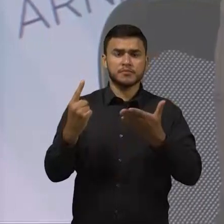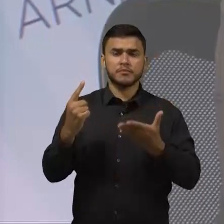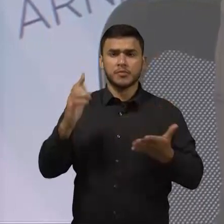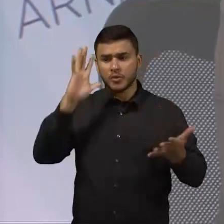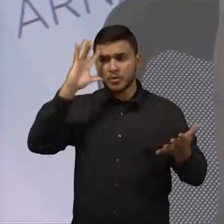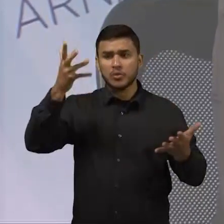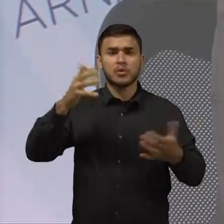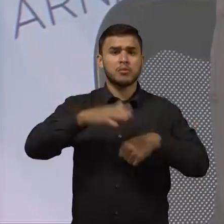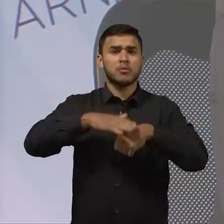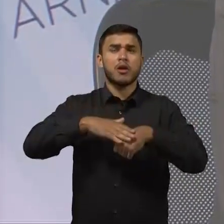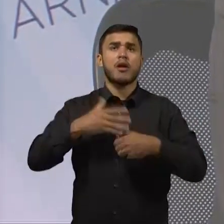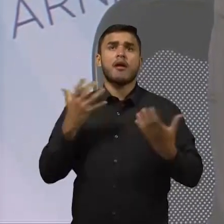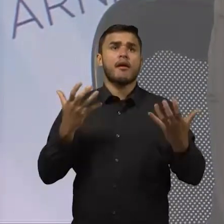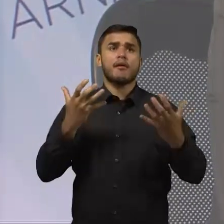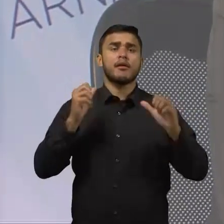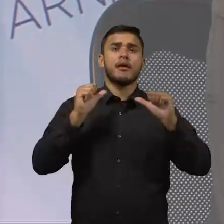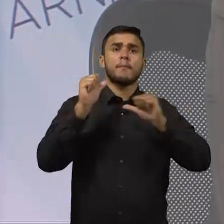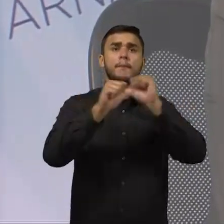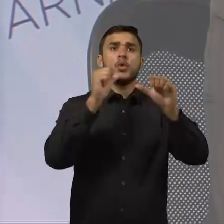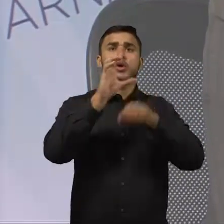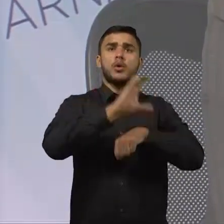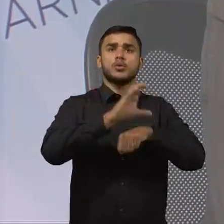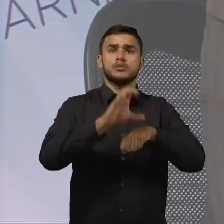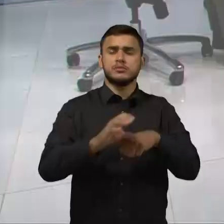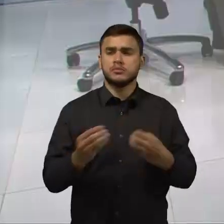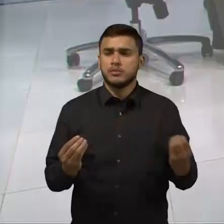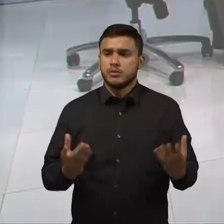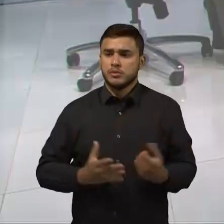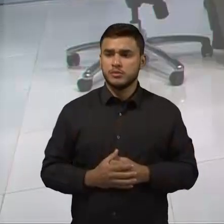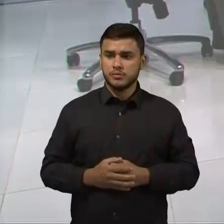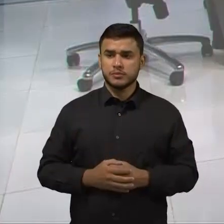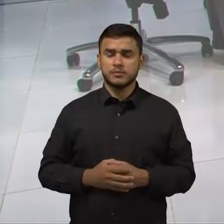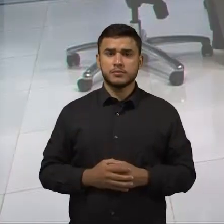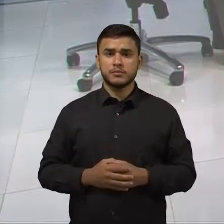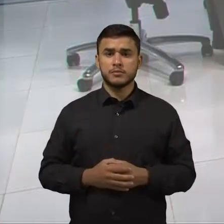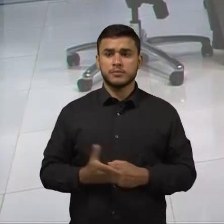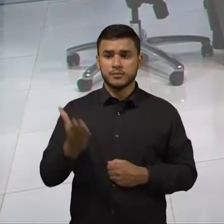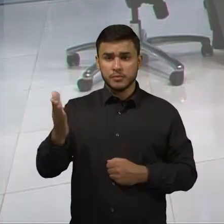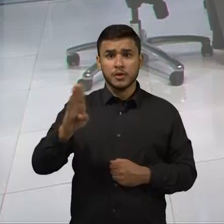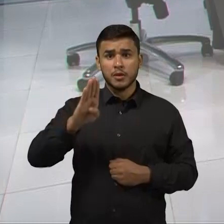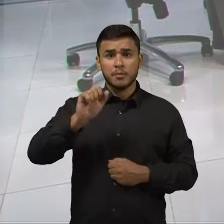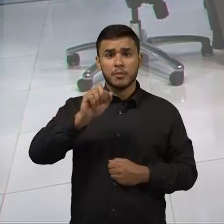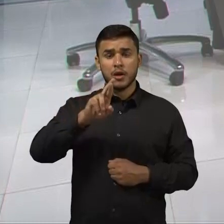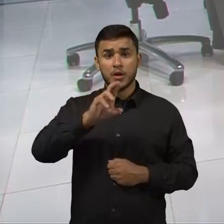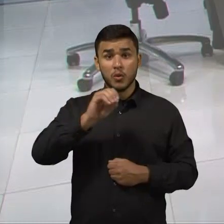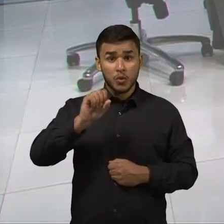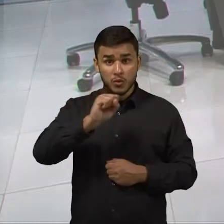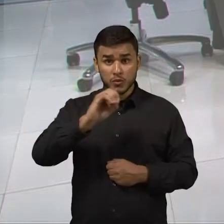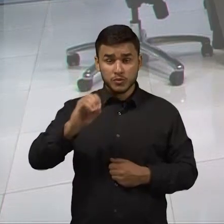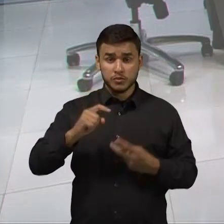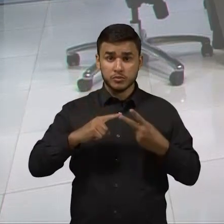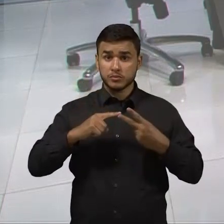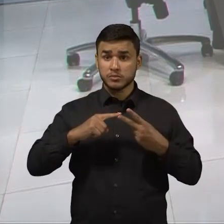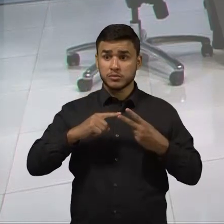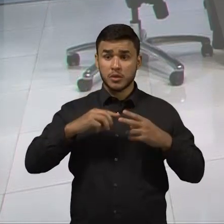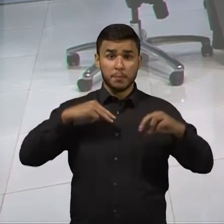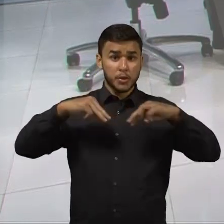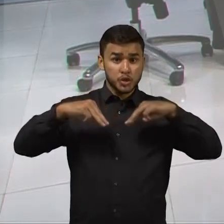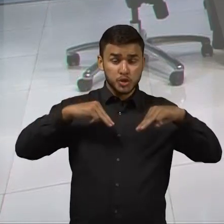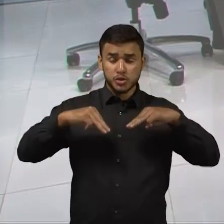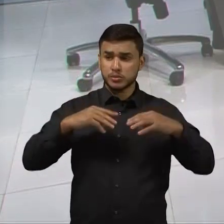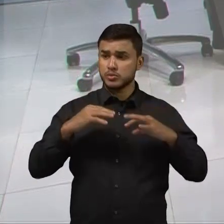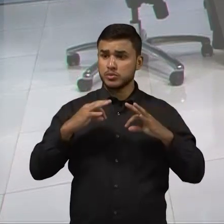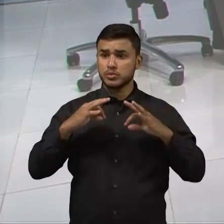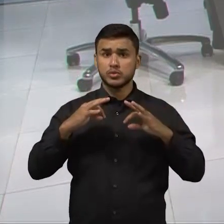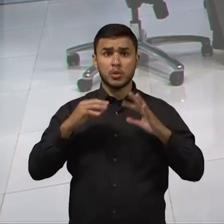pretenso iluminismo, de resolver esse problema de jeito nenhum. O senhor ministro Barroso. O senhor ministro Barroso, nem o Supremo Tribunal Federal. Isso aqui quem discutiu foi o